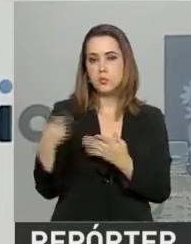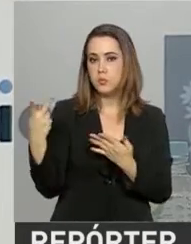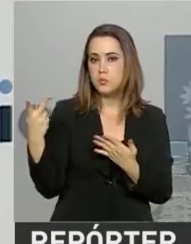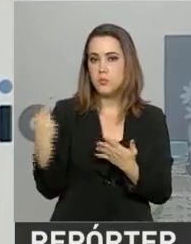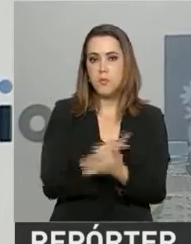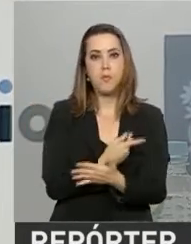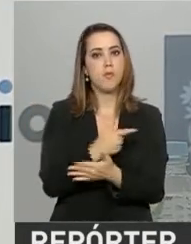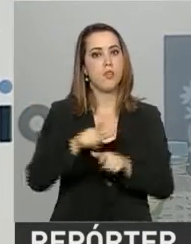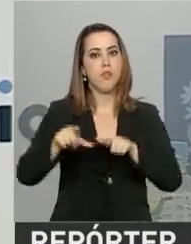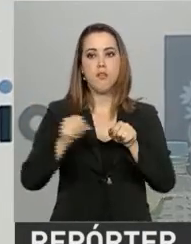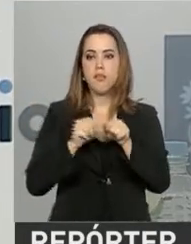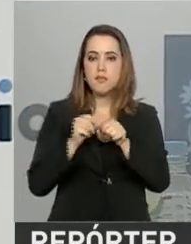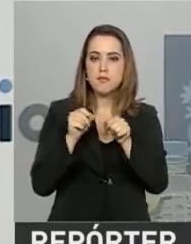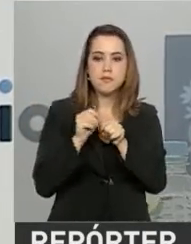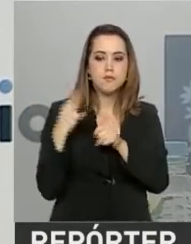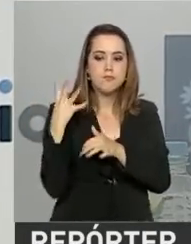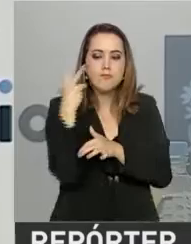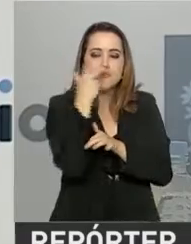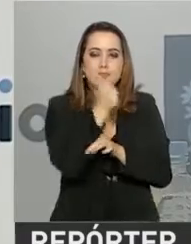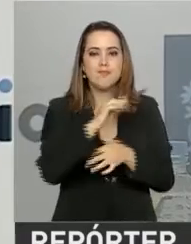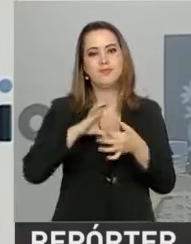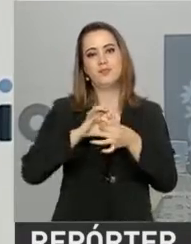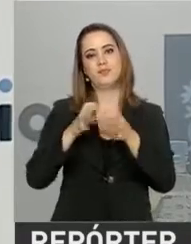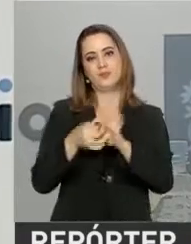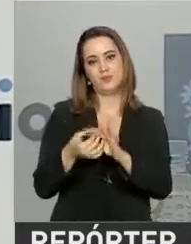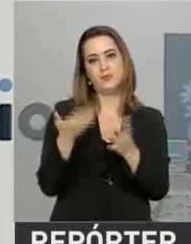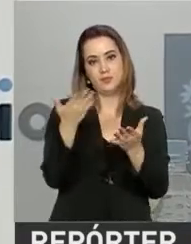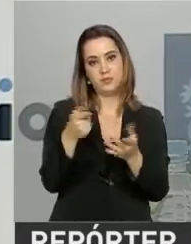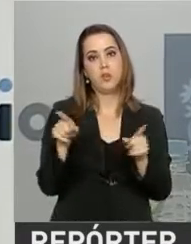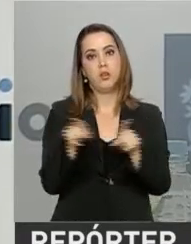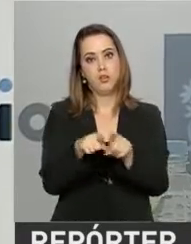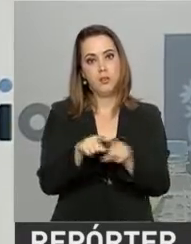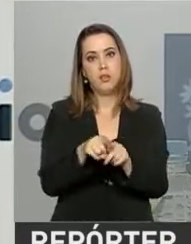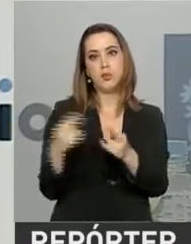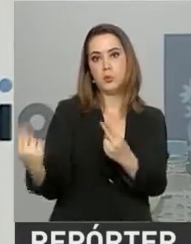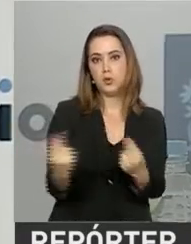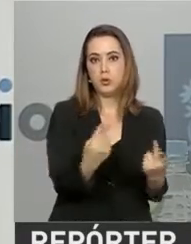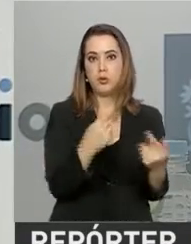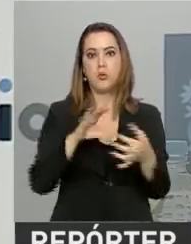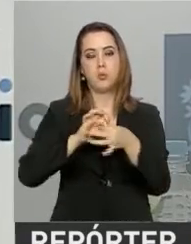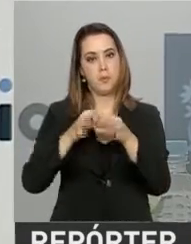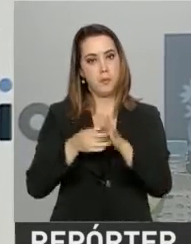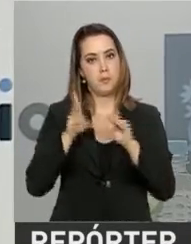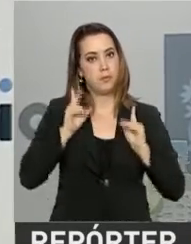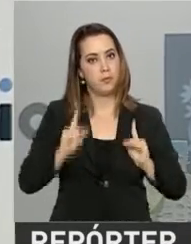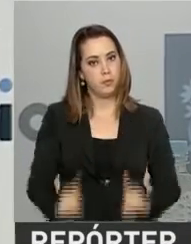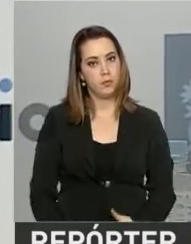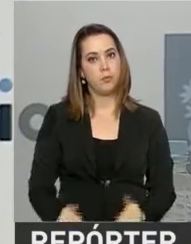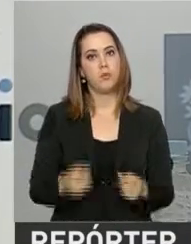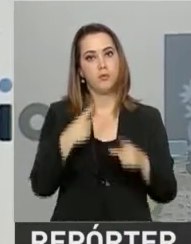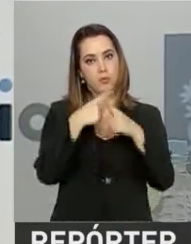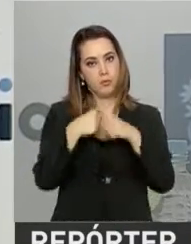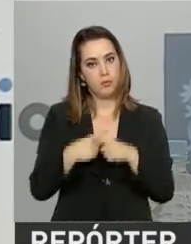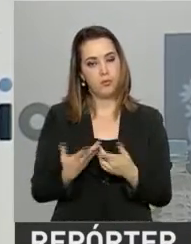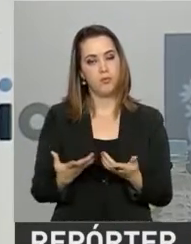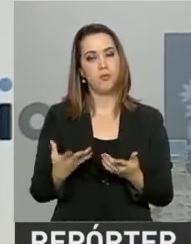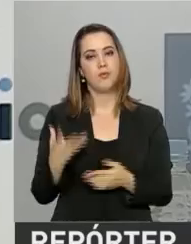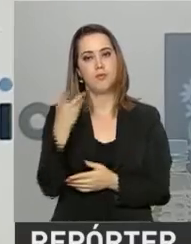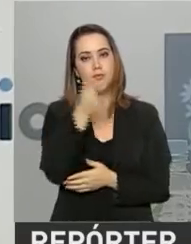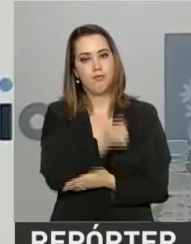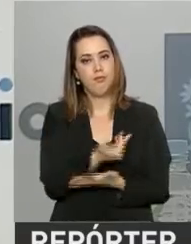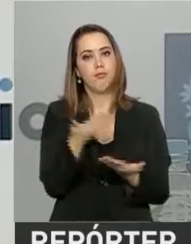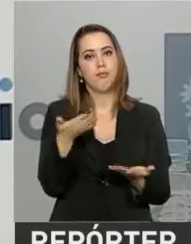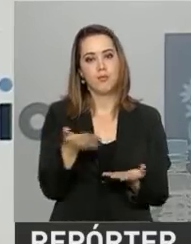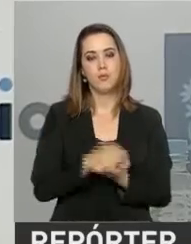olímpicos extraordinários irão realizar jogos paralímpicos também extraordinários